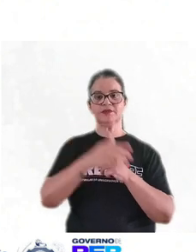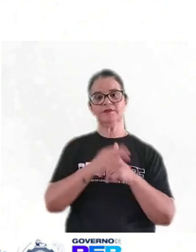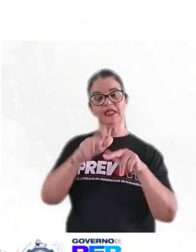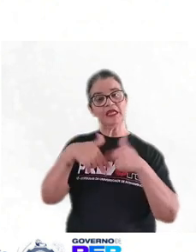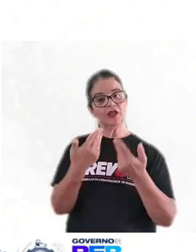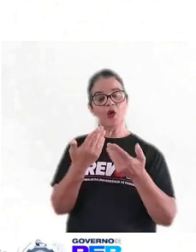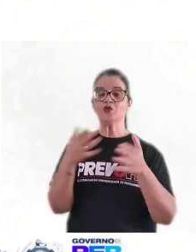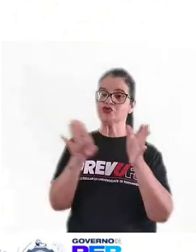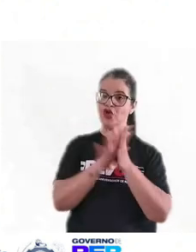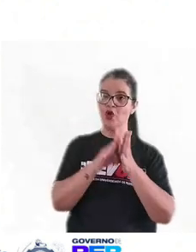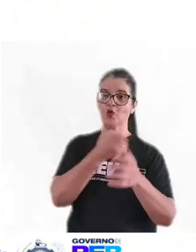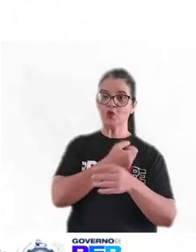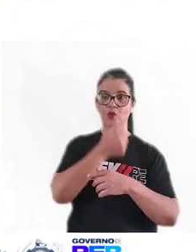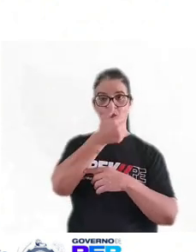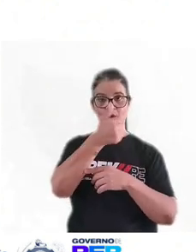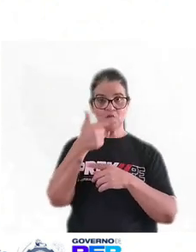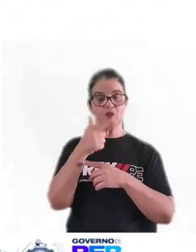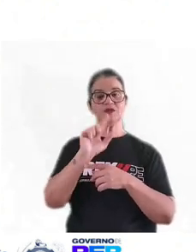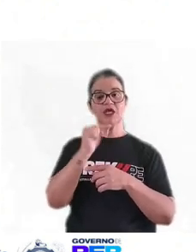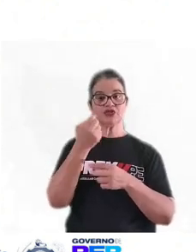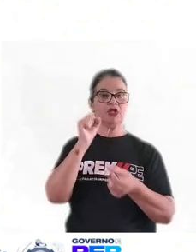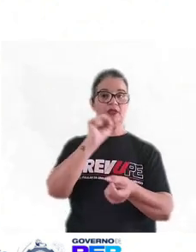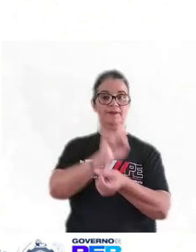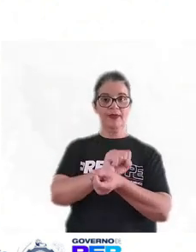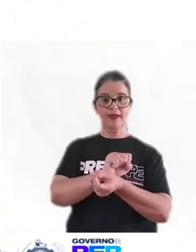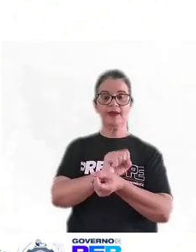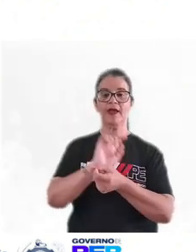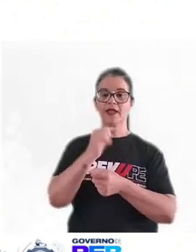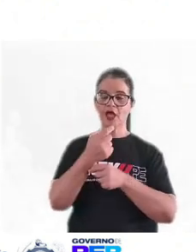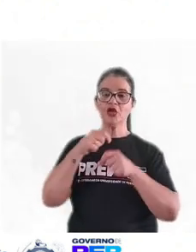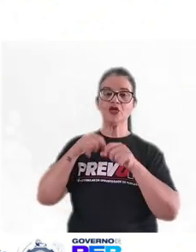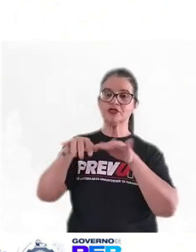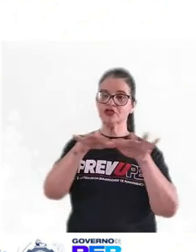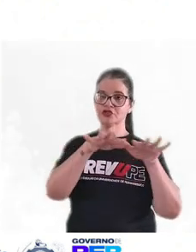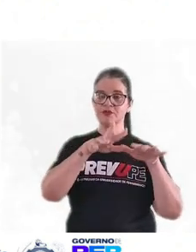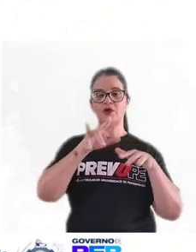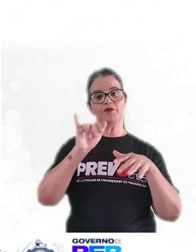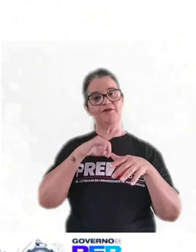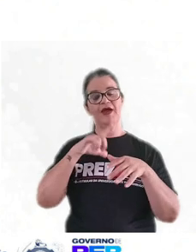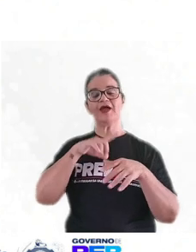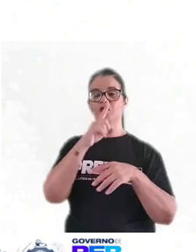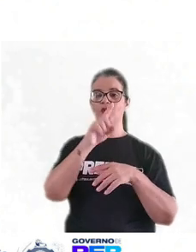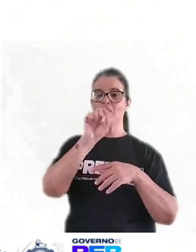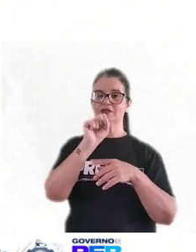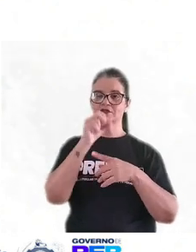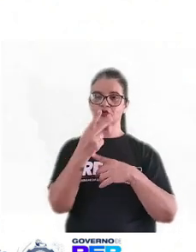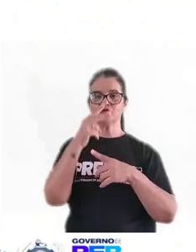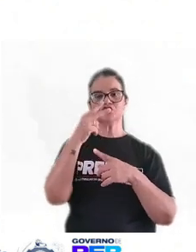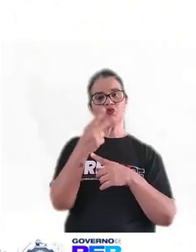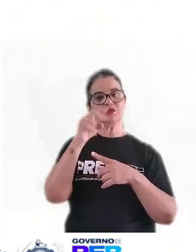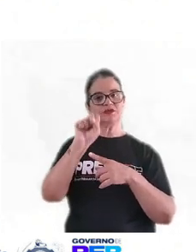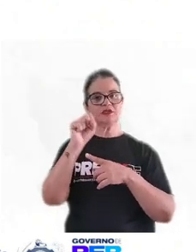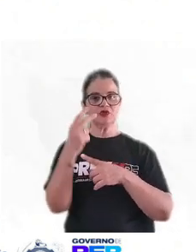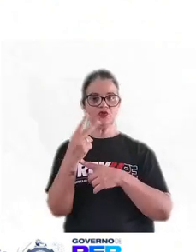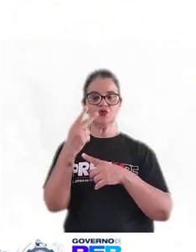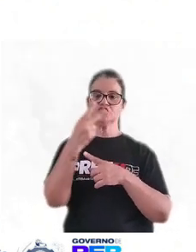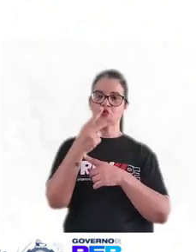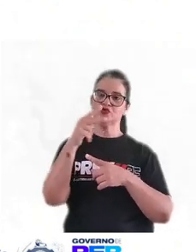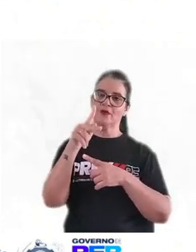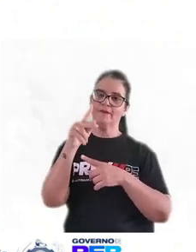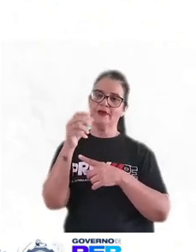que é 12. Então, chegou no número 12, a gente vai parar e a nossa distribuição vai ser 1s²,